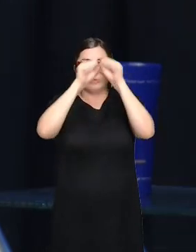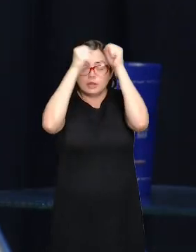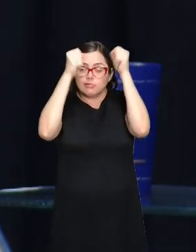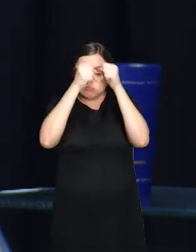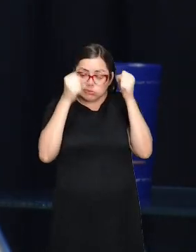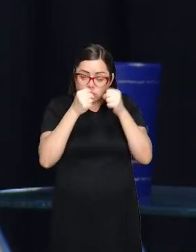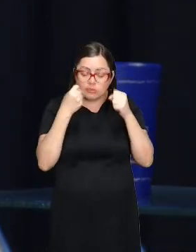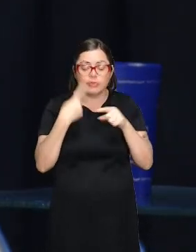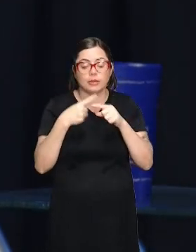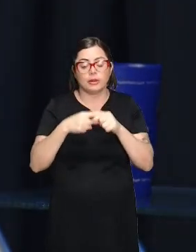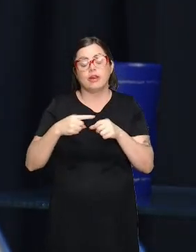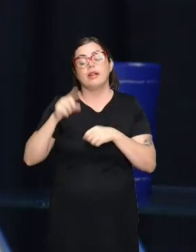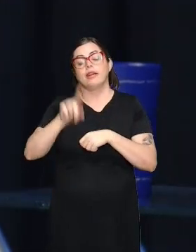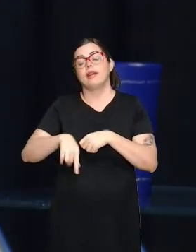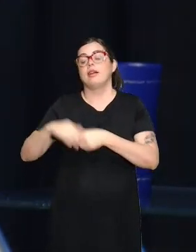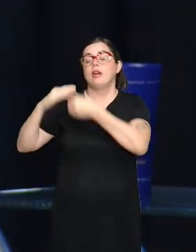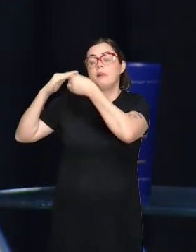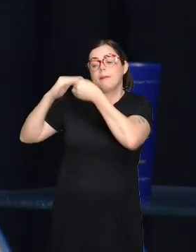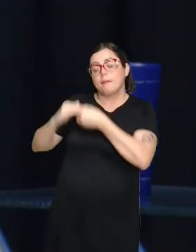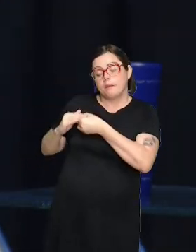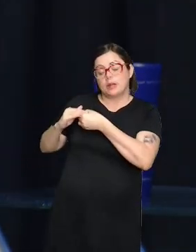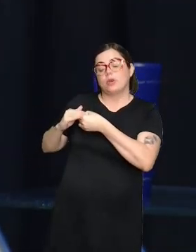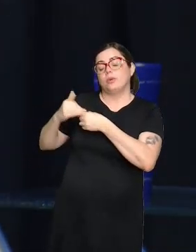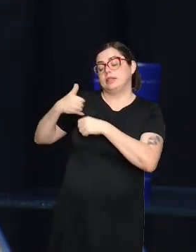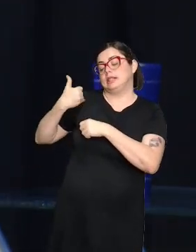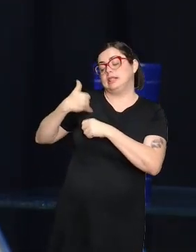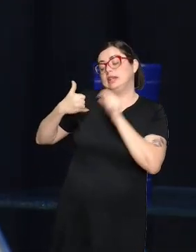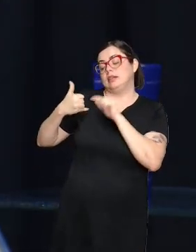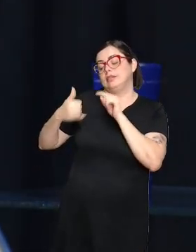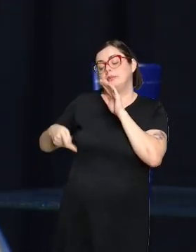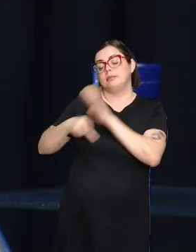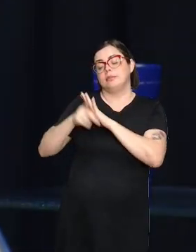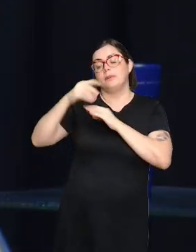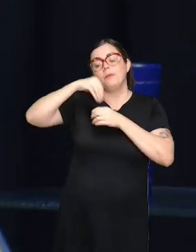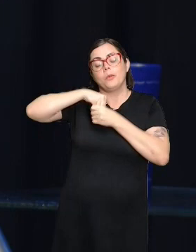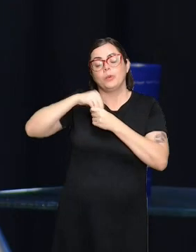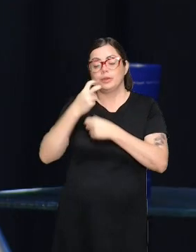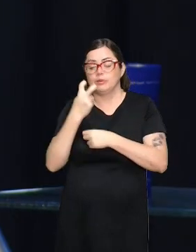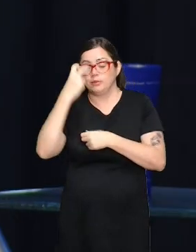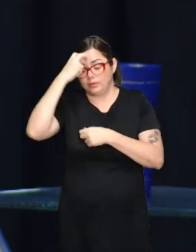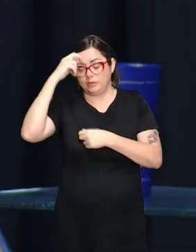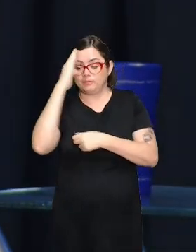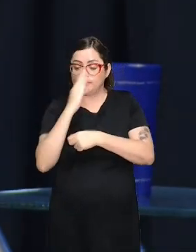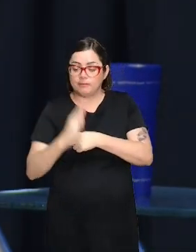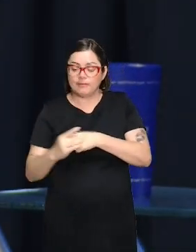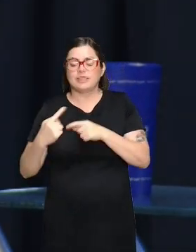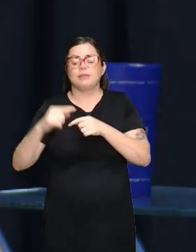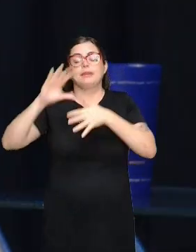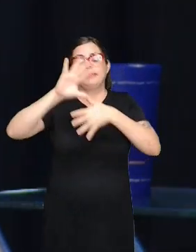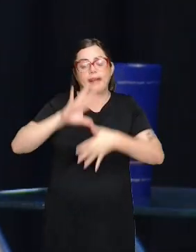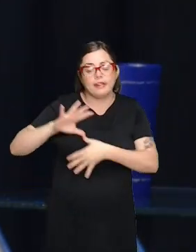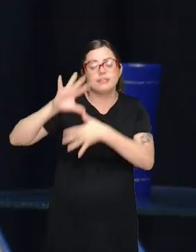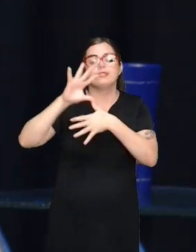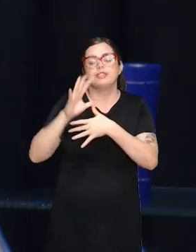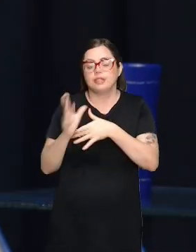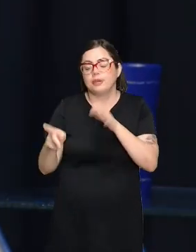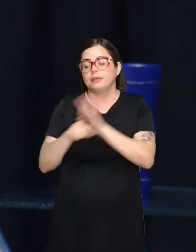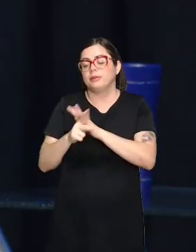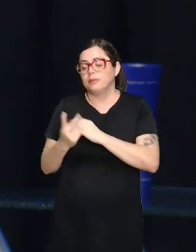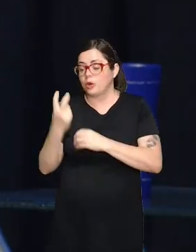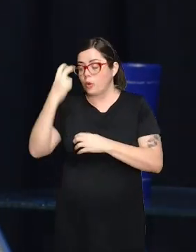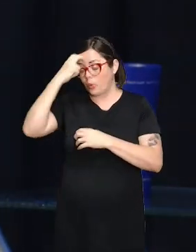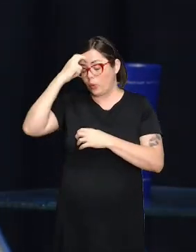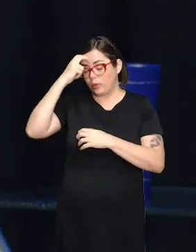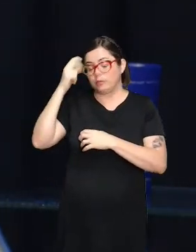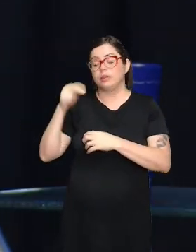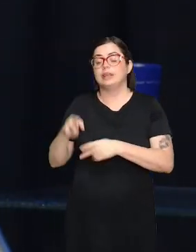faz muito parte da nossa cultura do Brasil, mas não só da nossa cultura latina, que olha muito para o